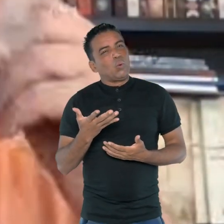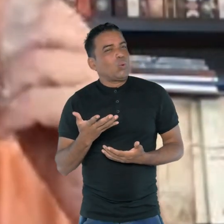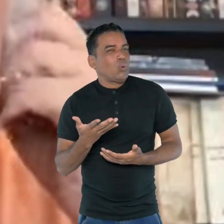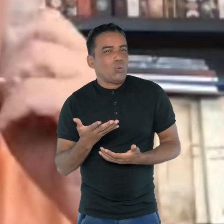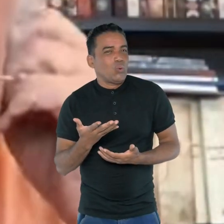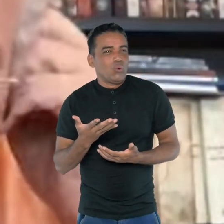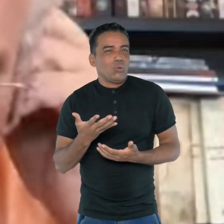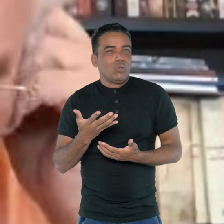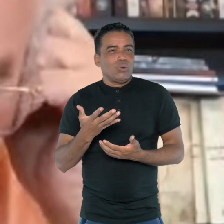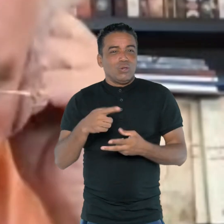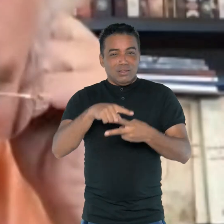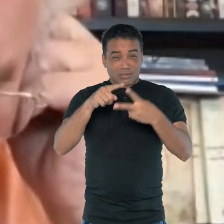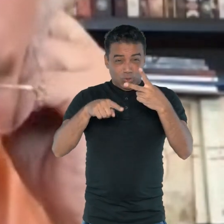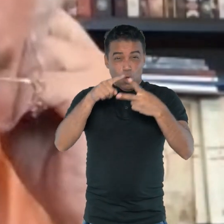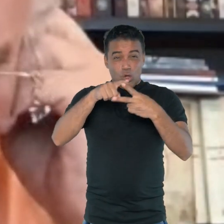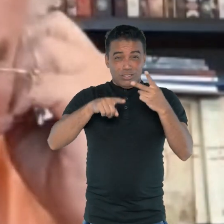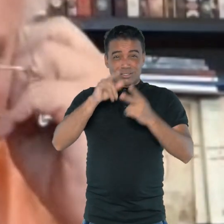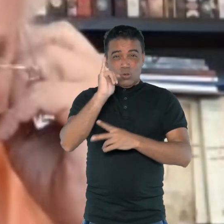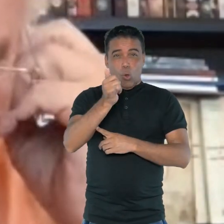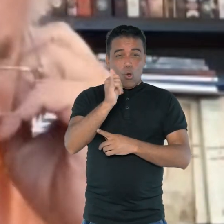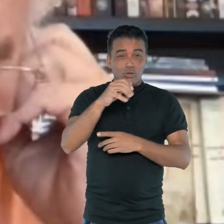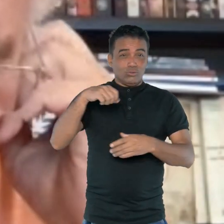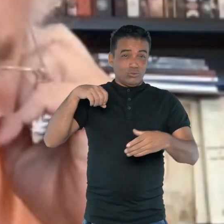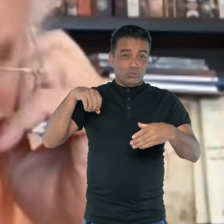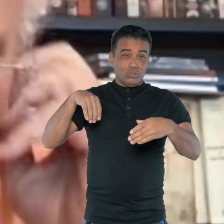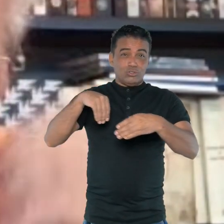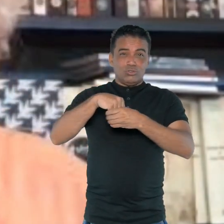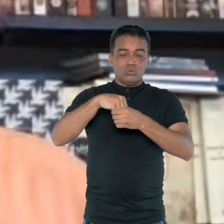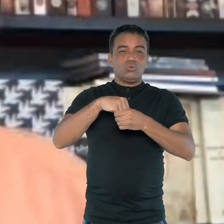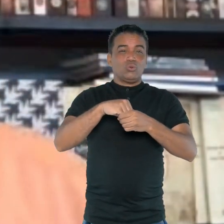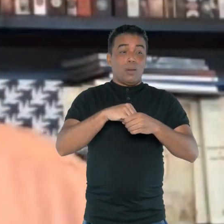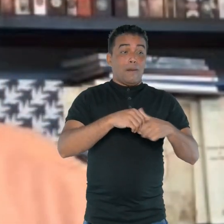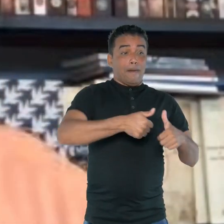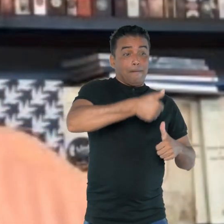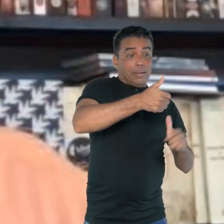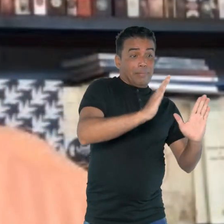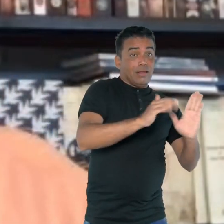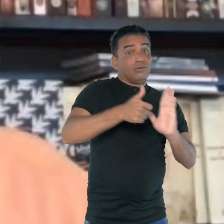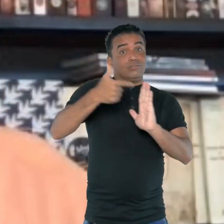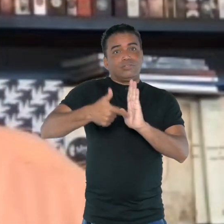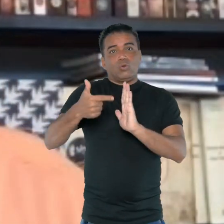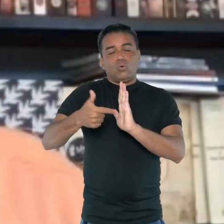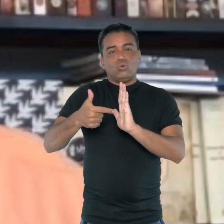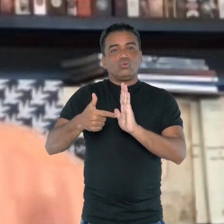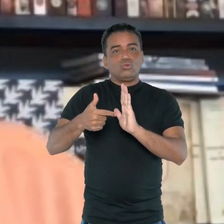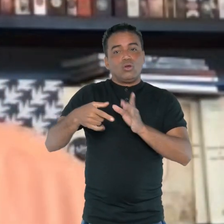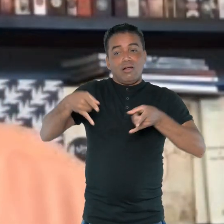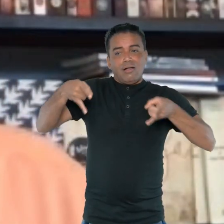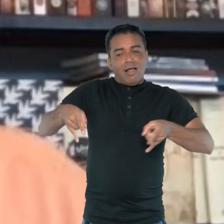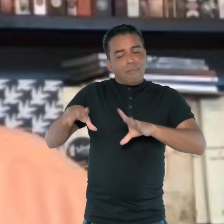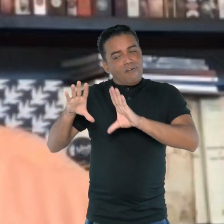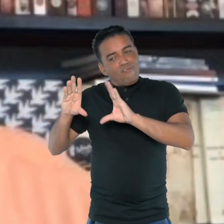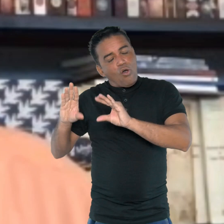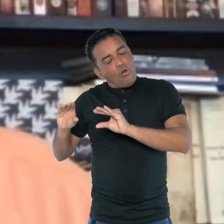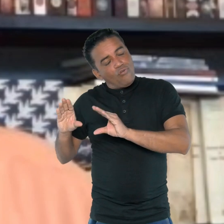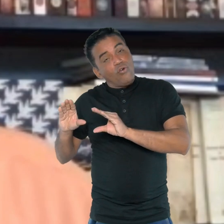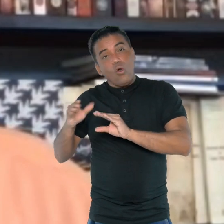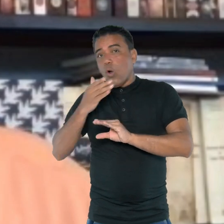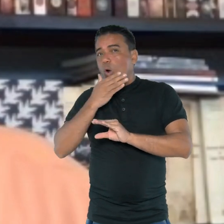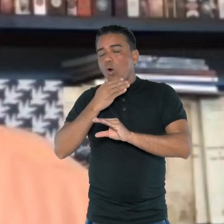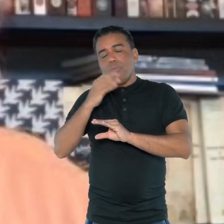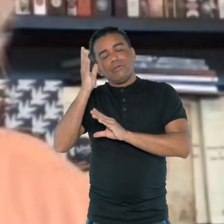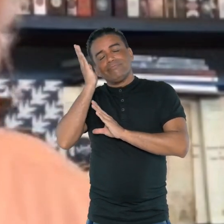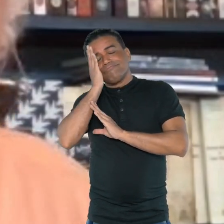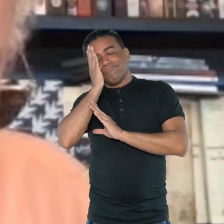aliás, 2 contos, e eles estão juntos no livro, na segunda parte. Na Fronha do Travesseiro e O Homem Pisou na